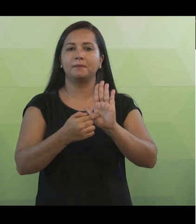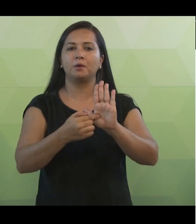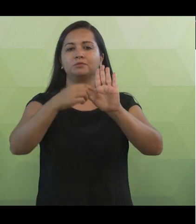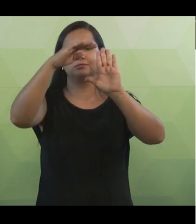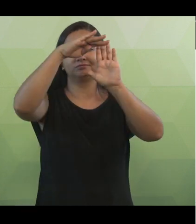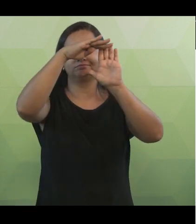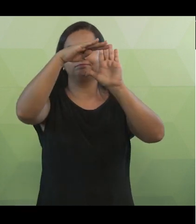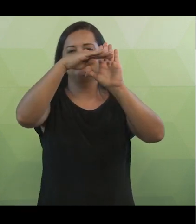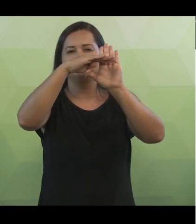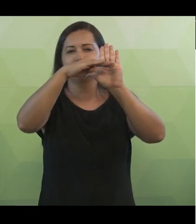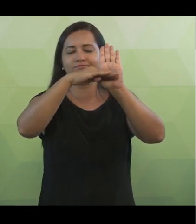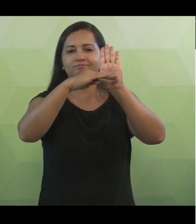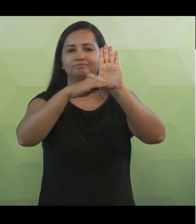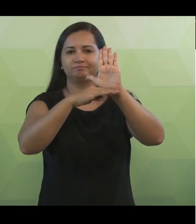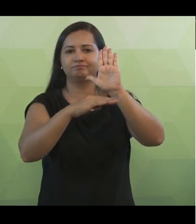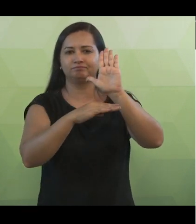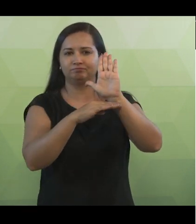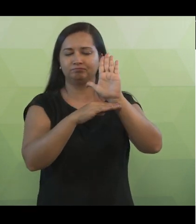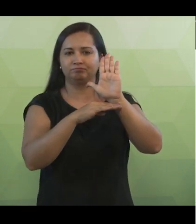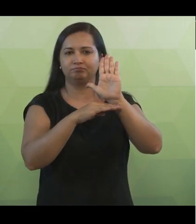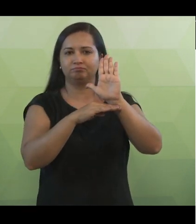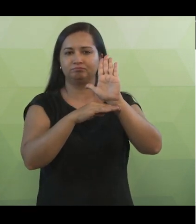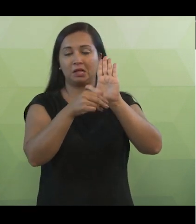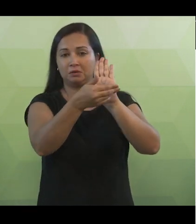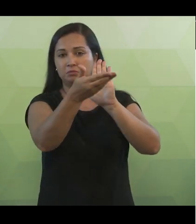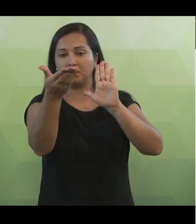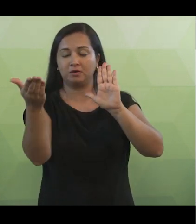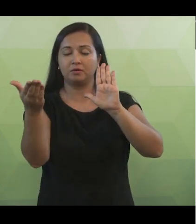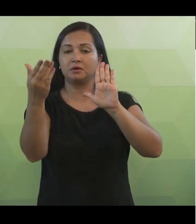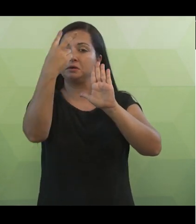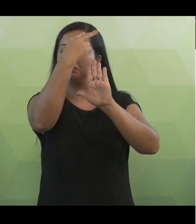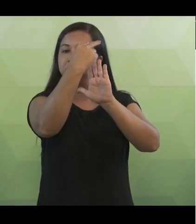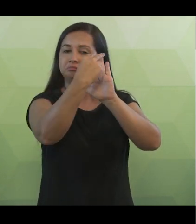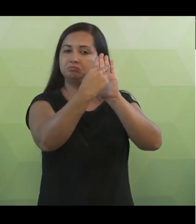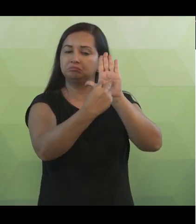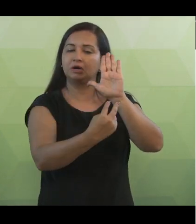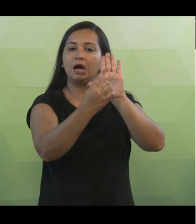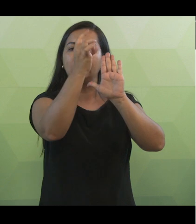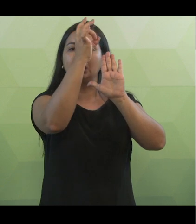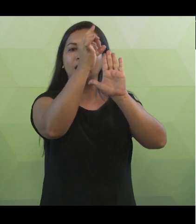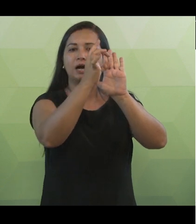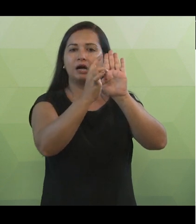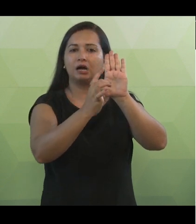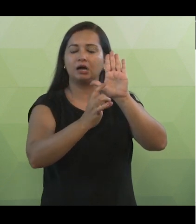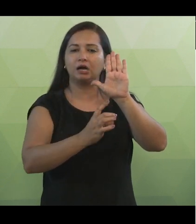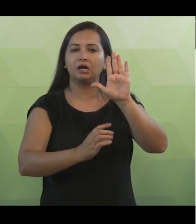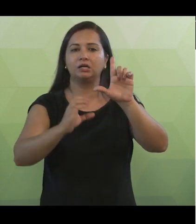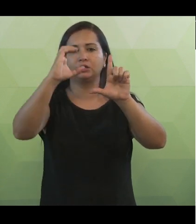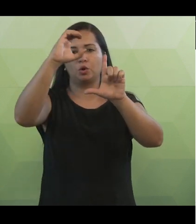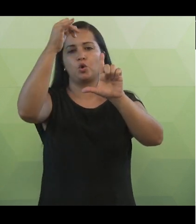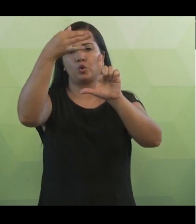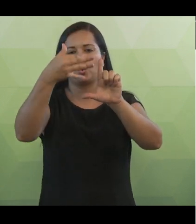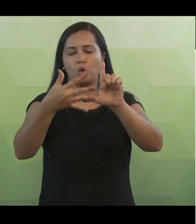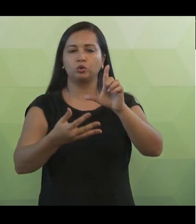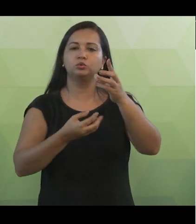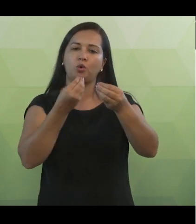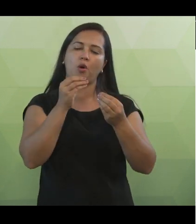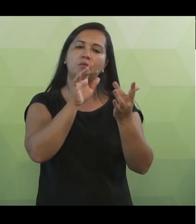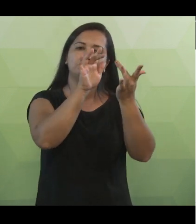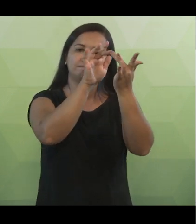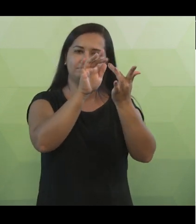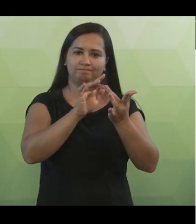como MVC, para que vocês pudessem ver onde cada código se aplica. Essa